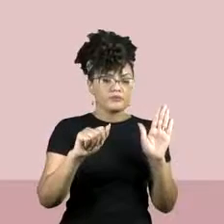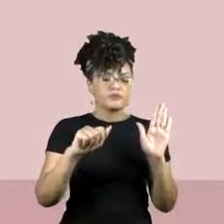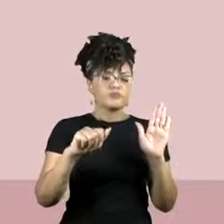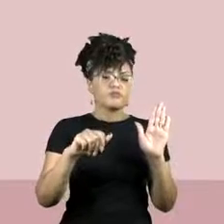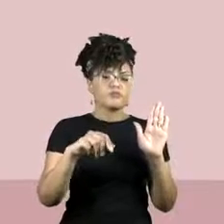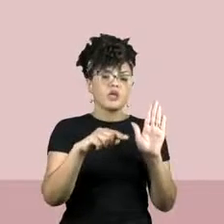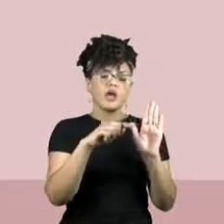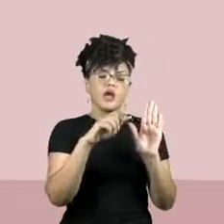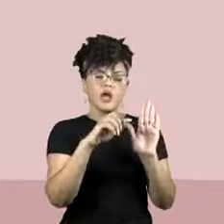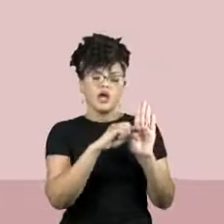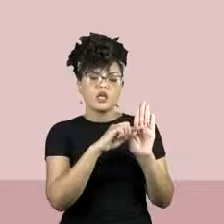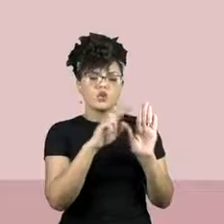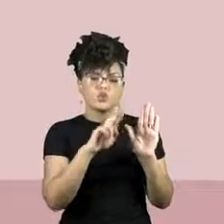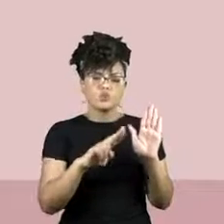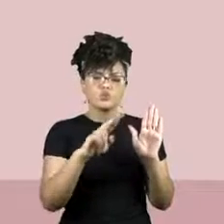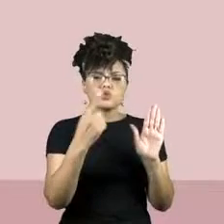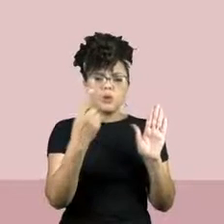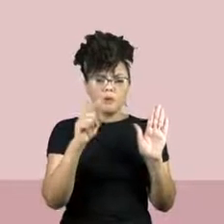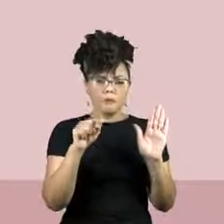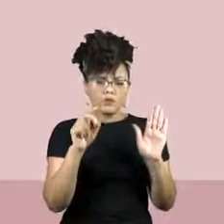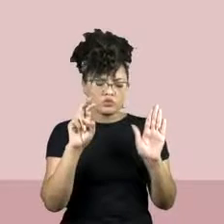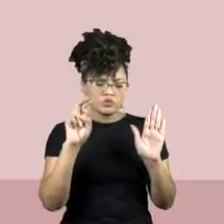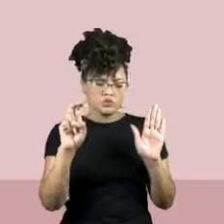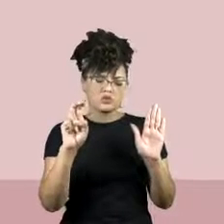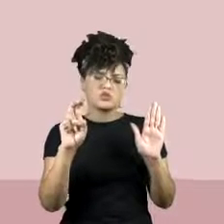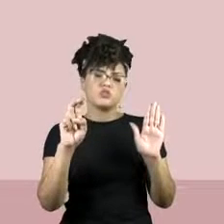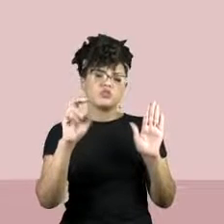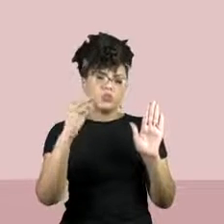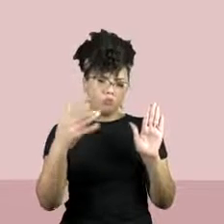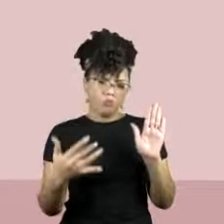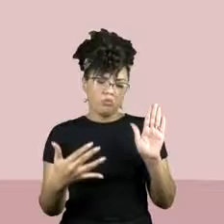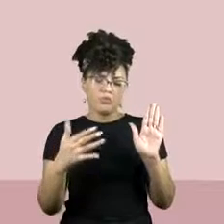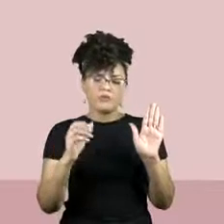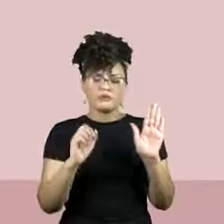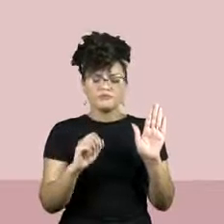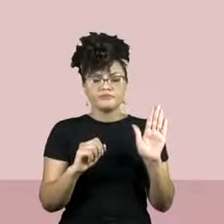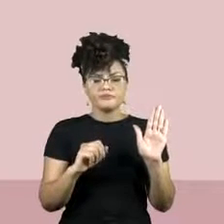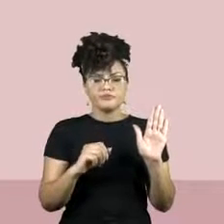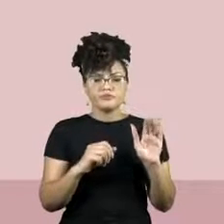de 1.5, 1.4 e por aí vai. Tá?